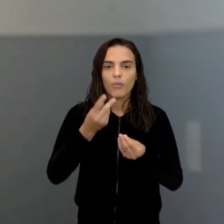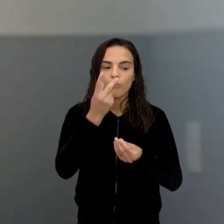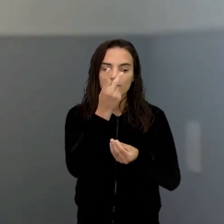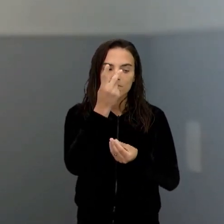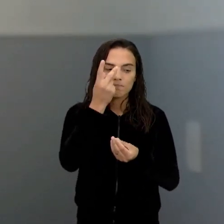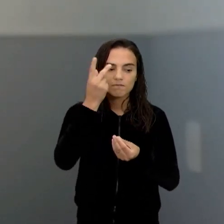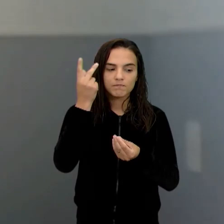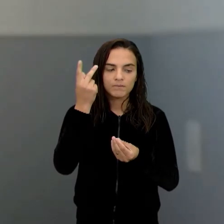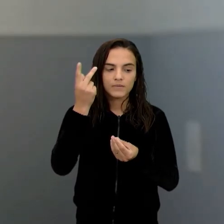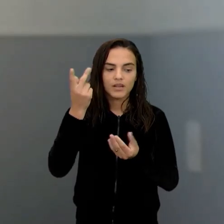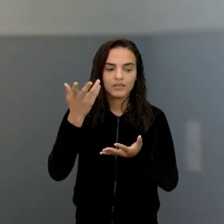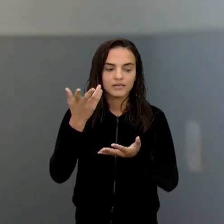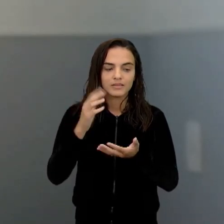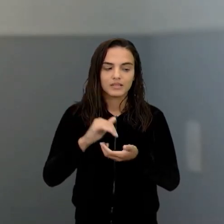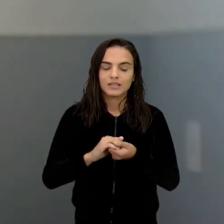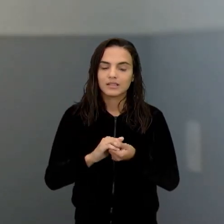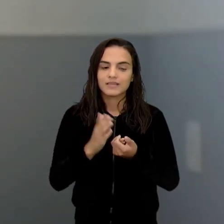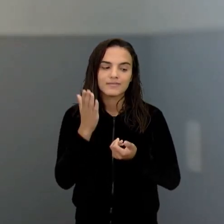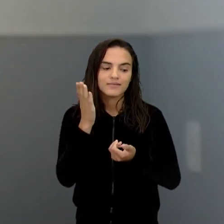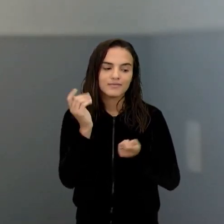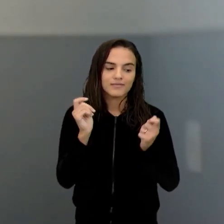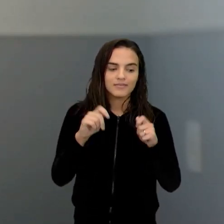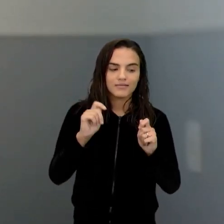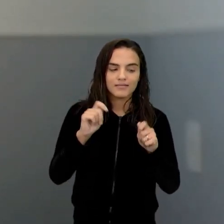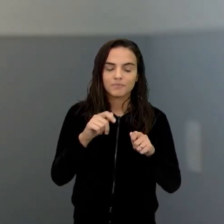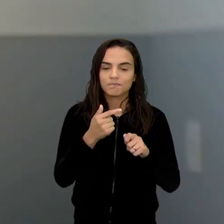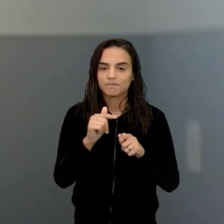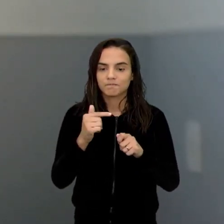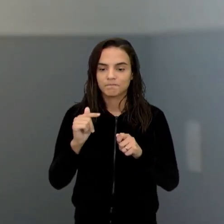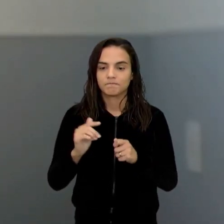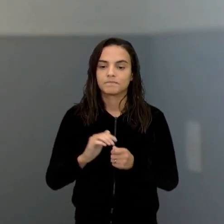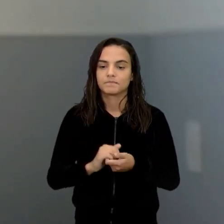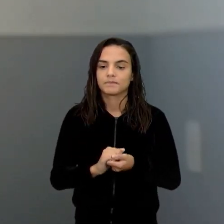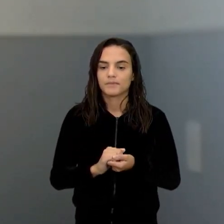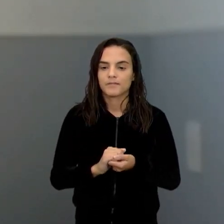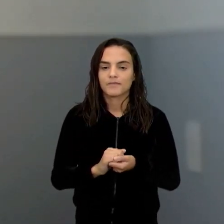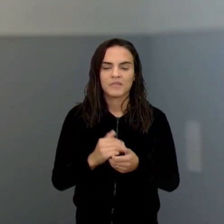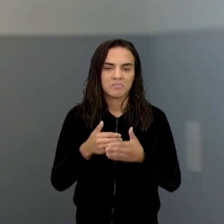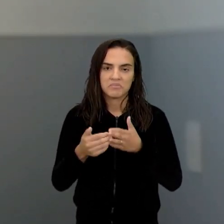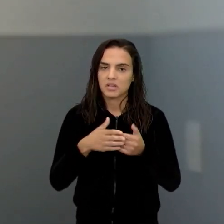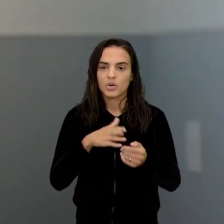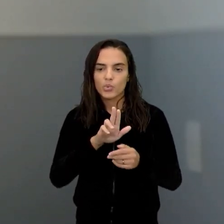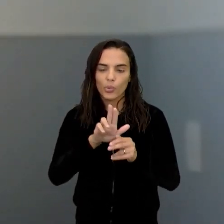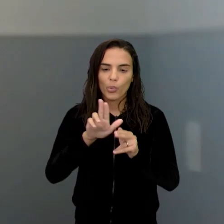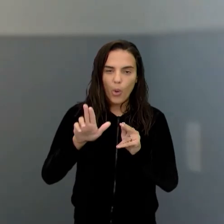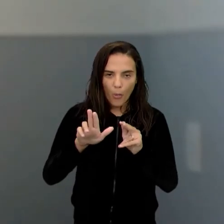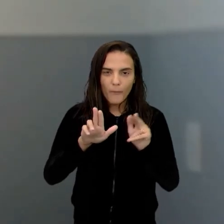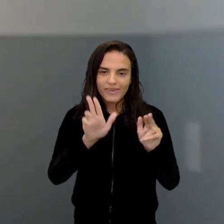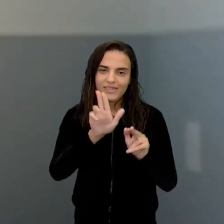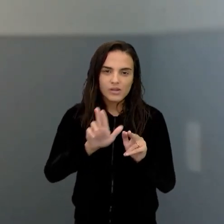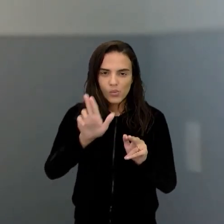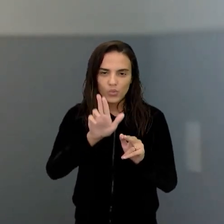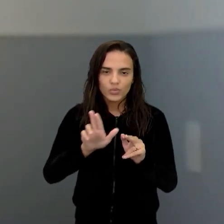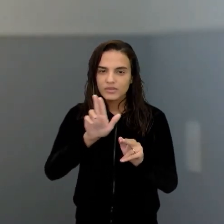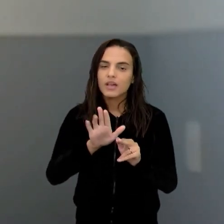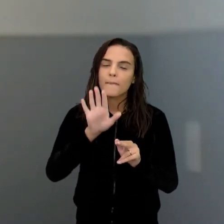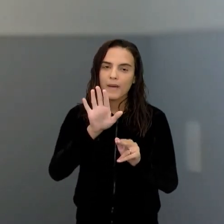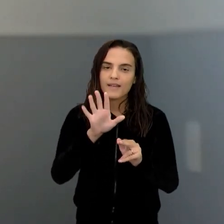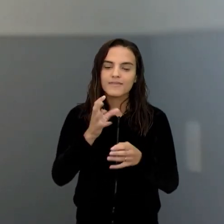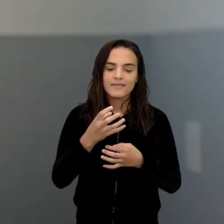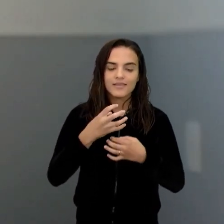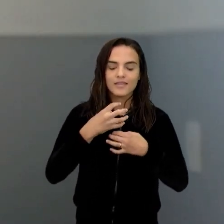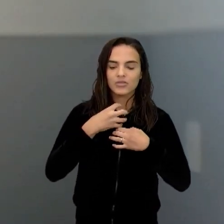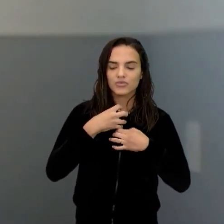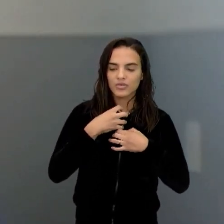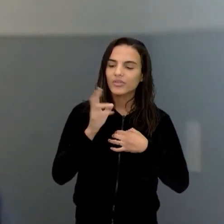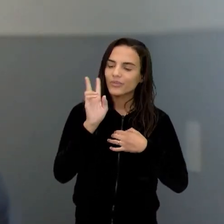pessoa incapaz. Eu acho que essa é a questão. Independente da nomenclatura, você precisa sentir que aquela pessoa não está